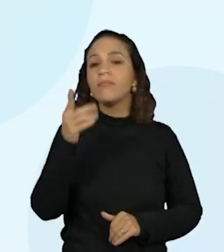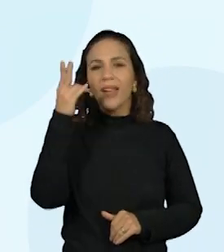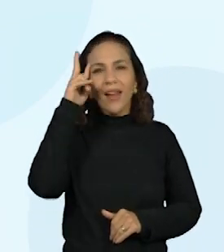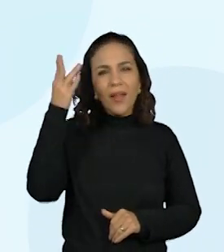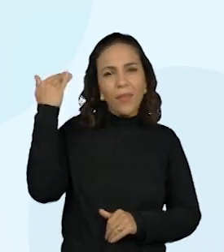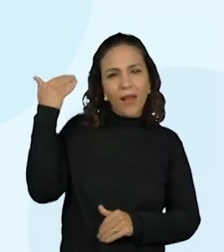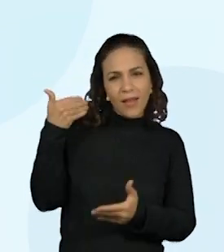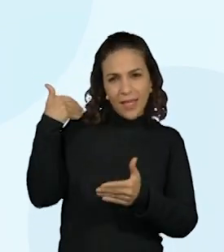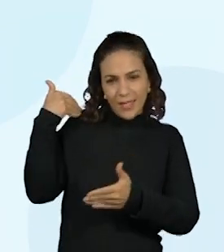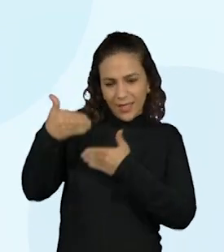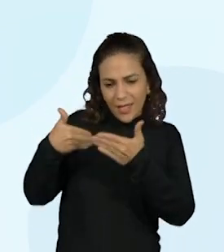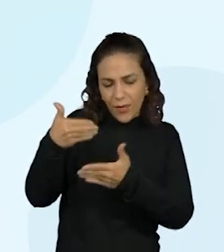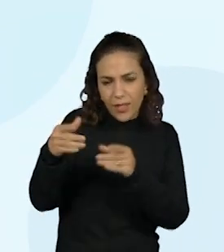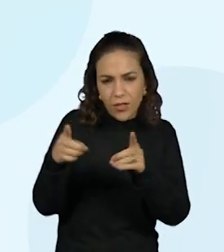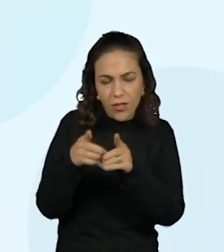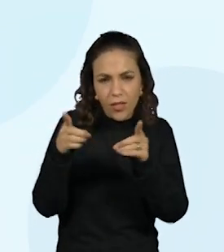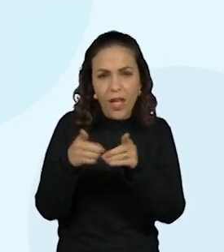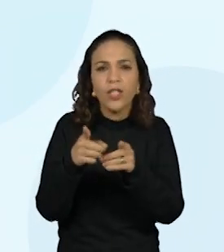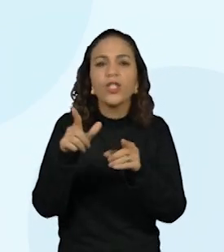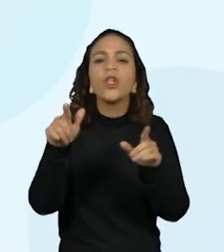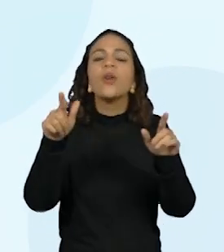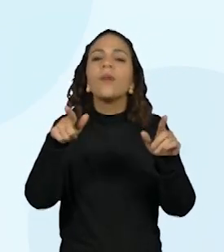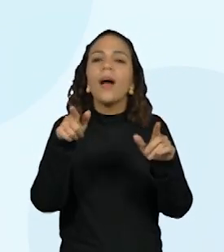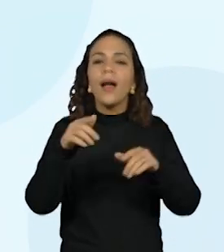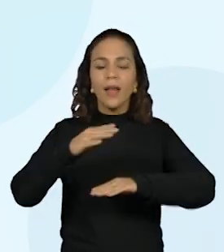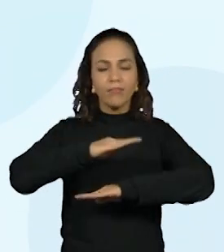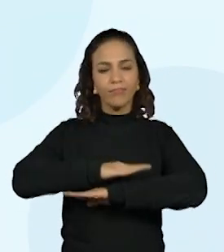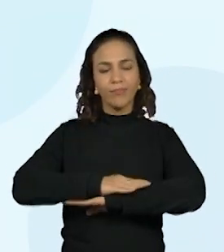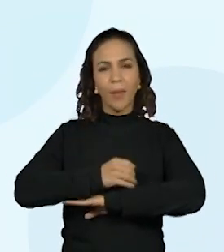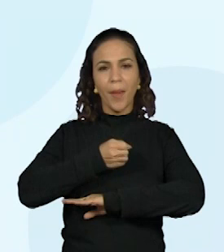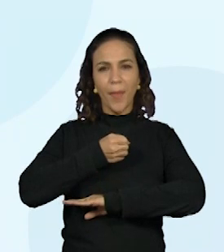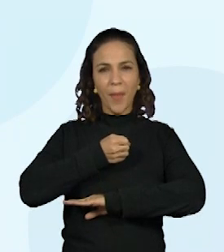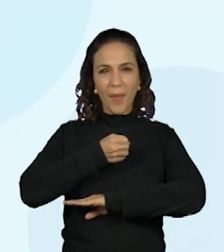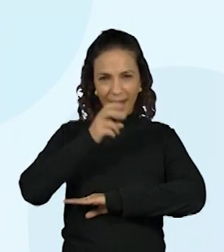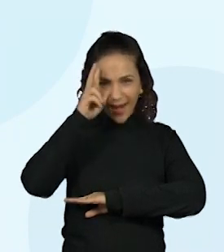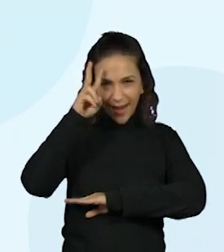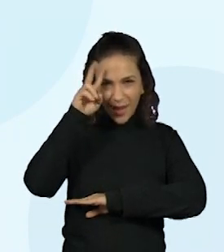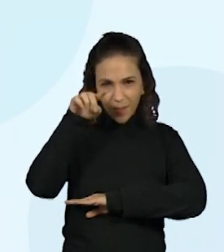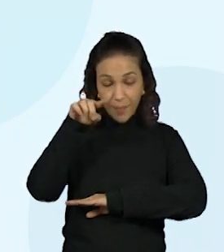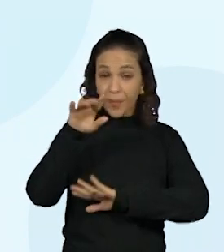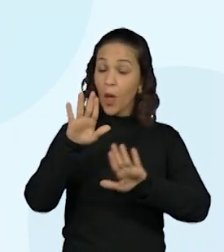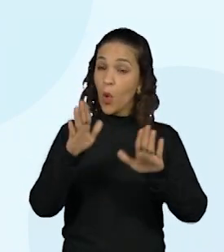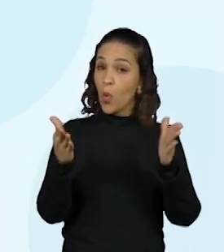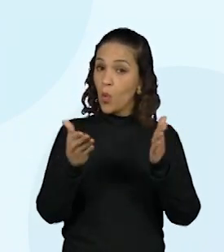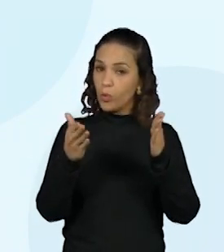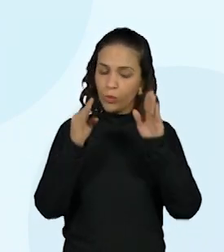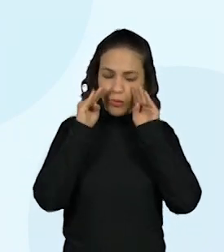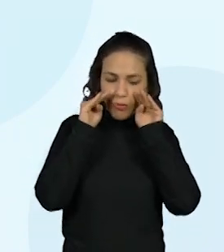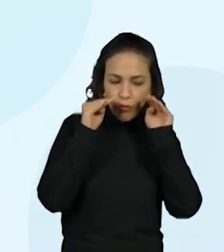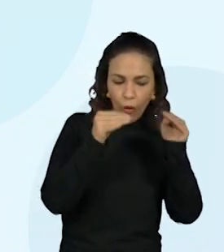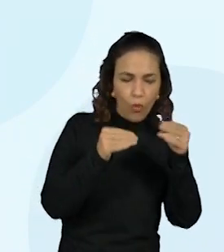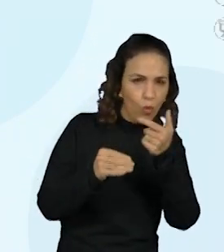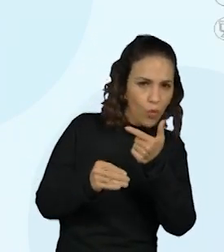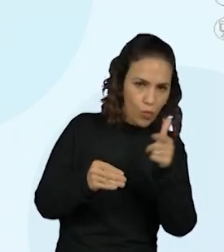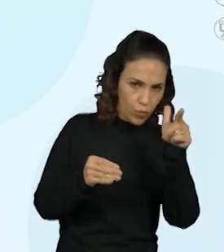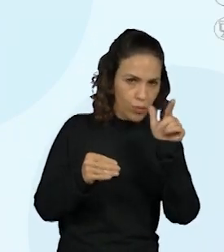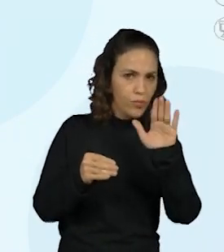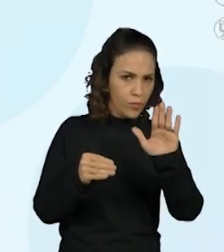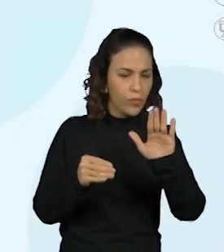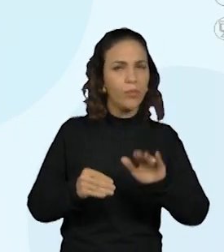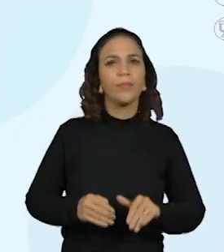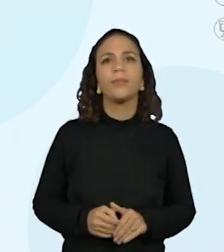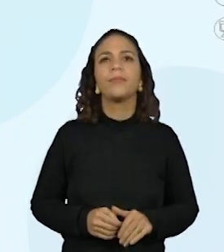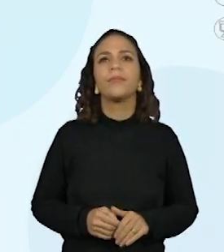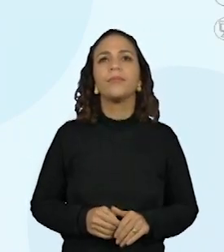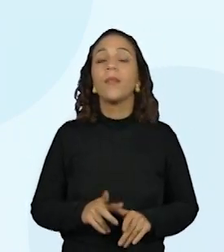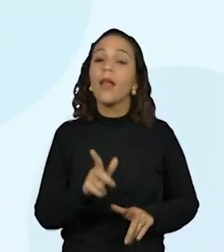falado, mas a gente percebe que o nosso estudo hoje, nesta aula, se dará com